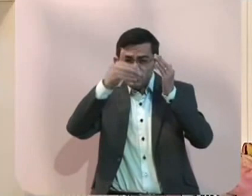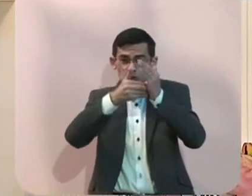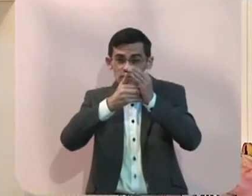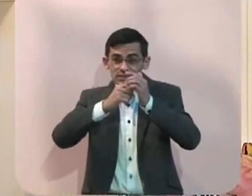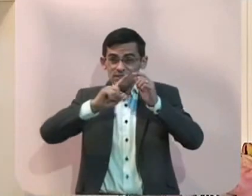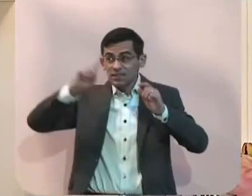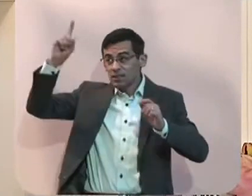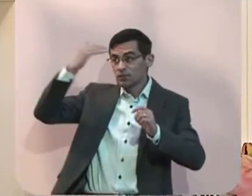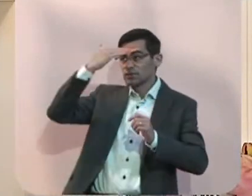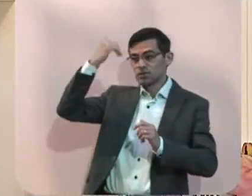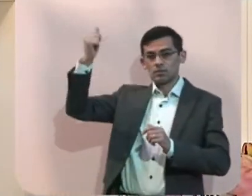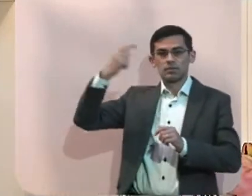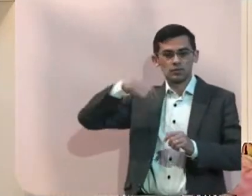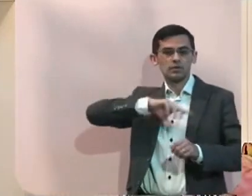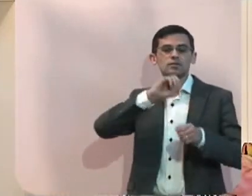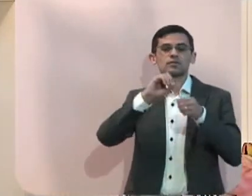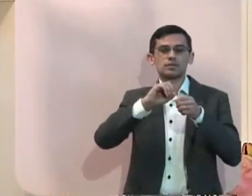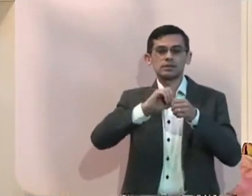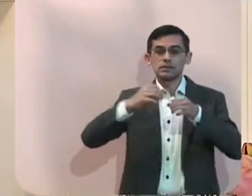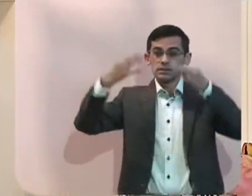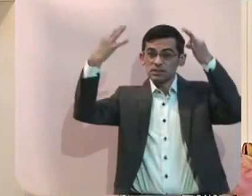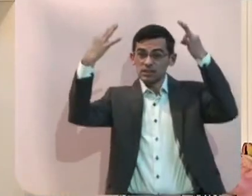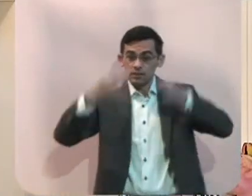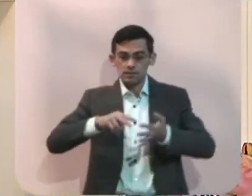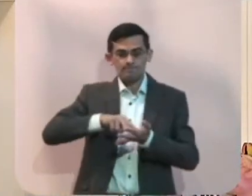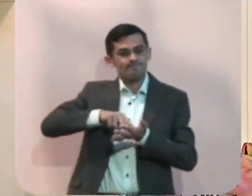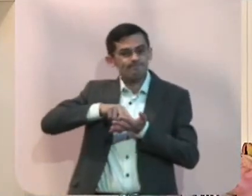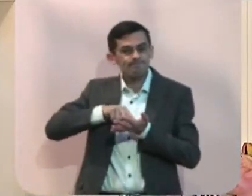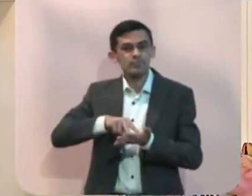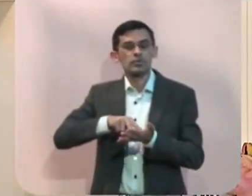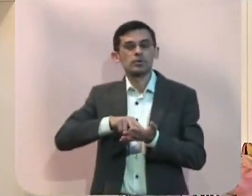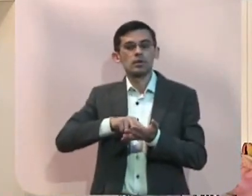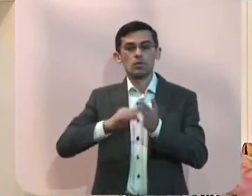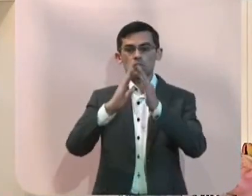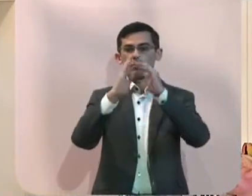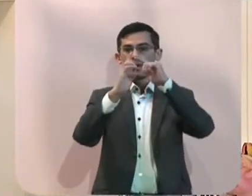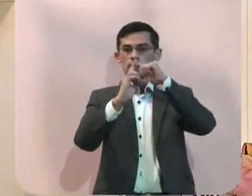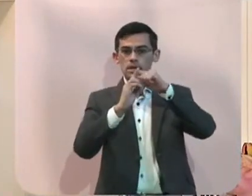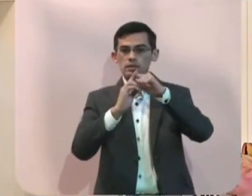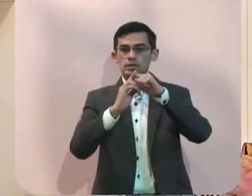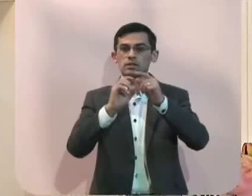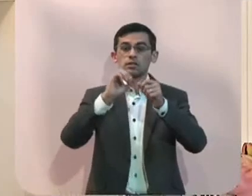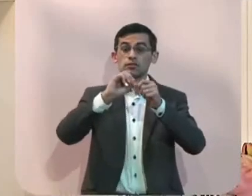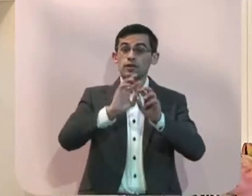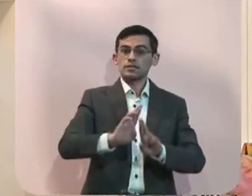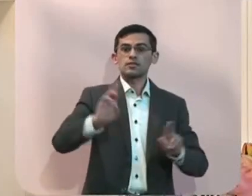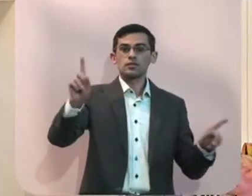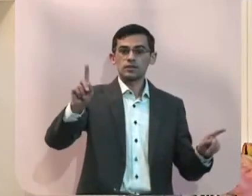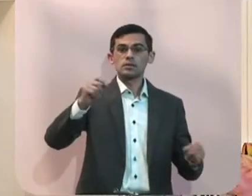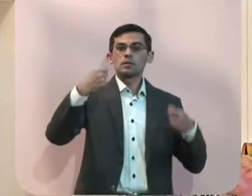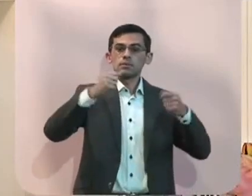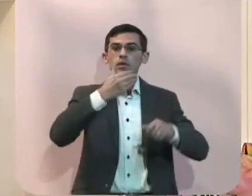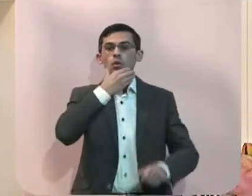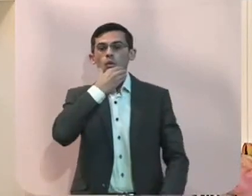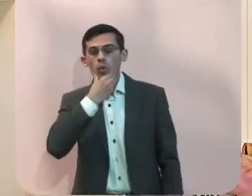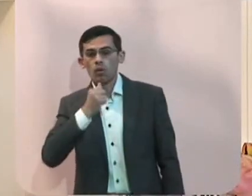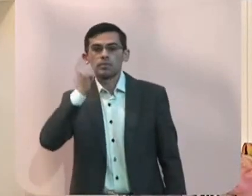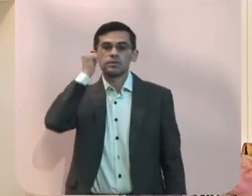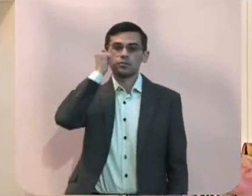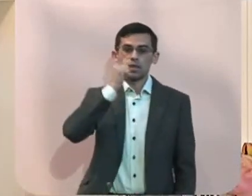nos manda realizar. Certeza inabalável. Uma igreja relevante precisa de homens e